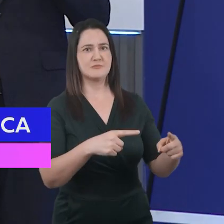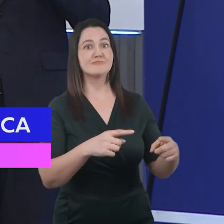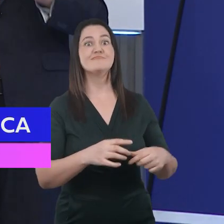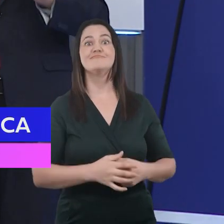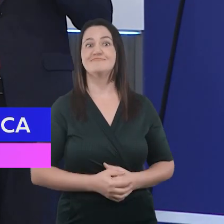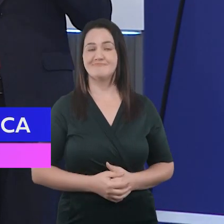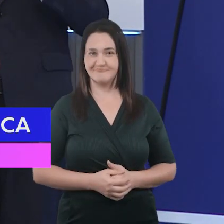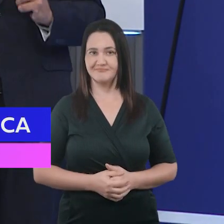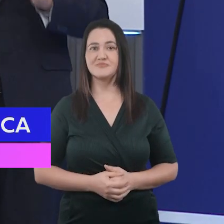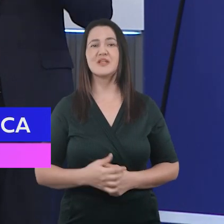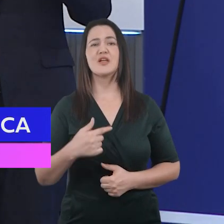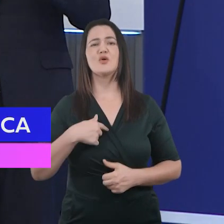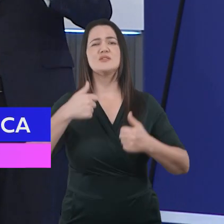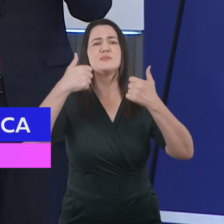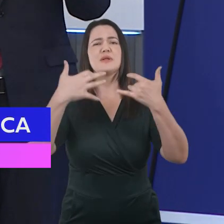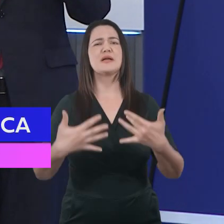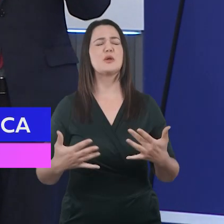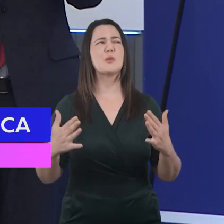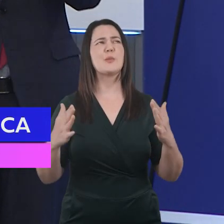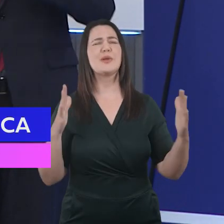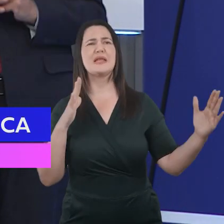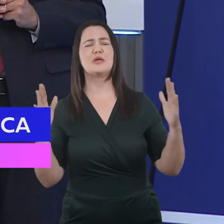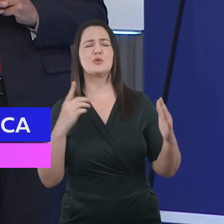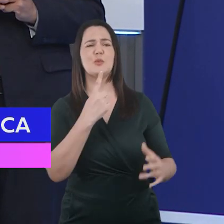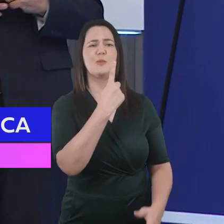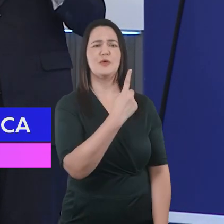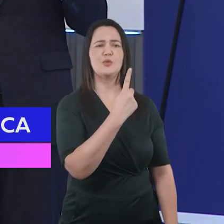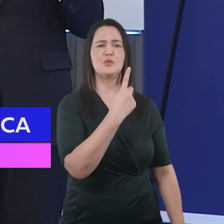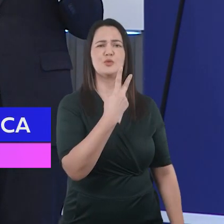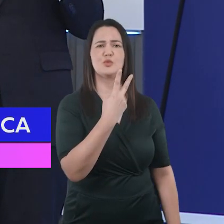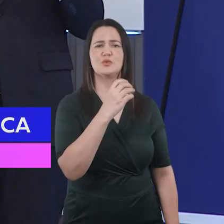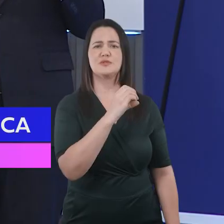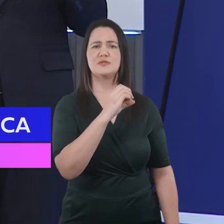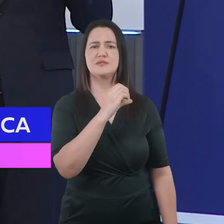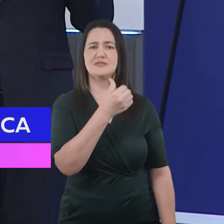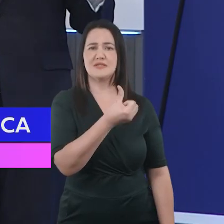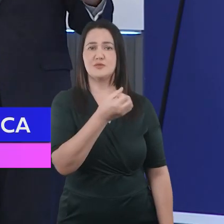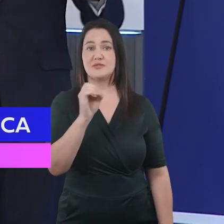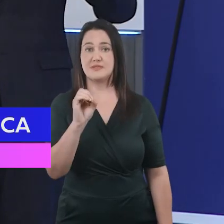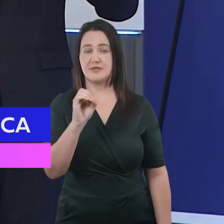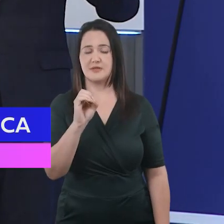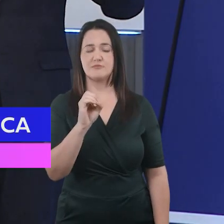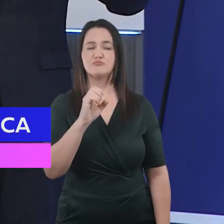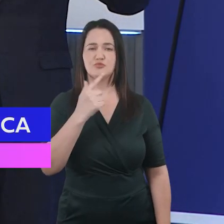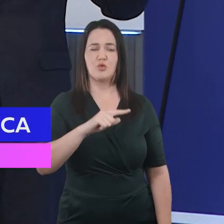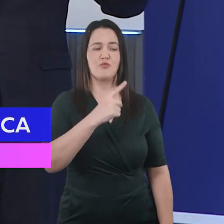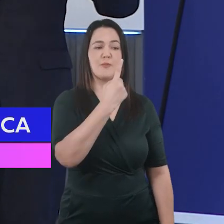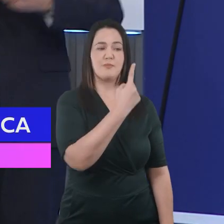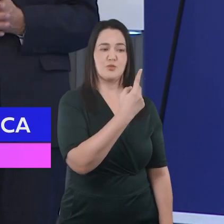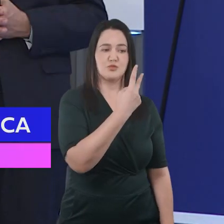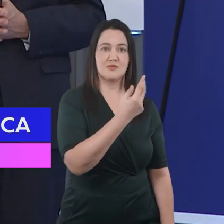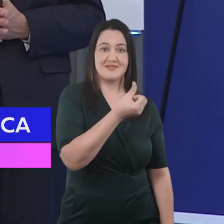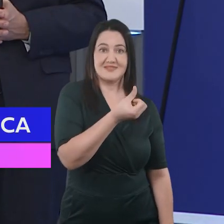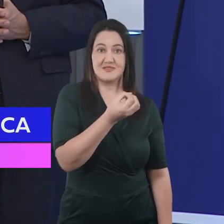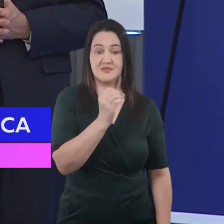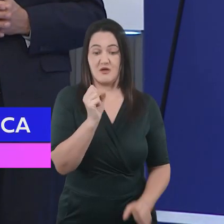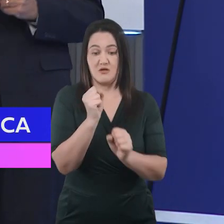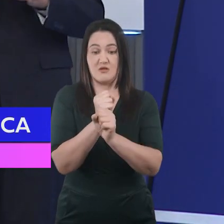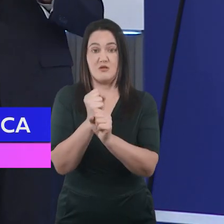período de 1260 anos na história, que nós chamamos do período da supremacia